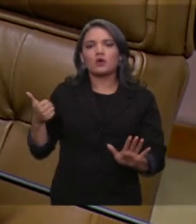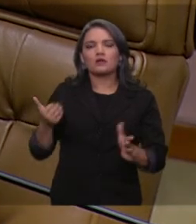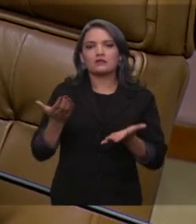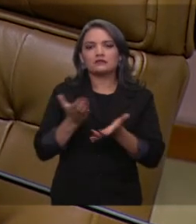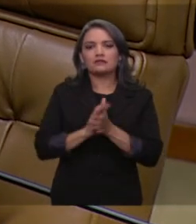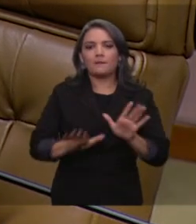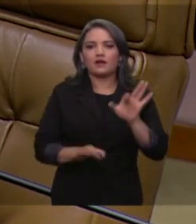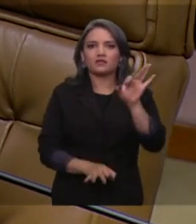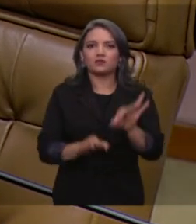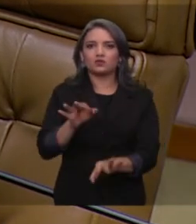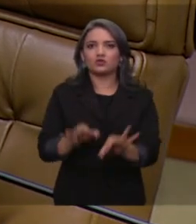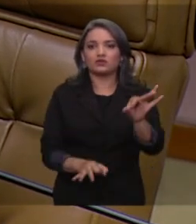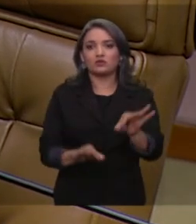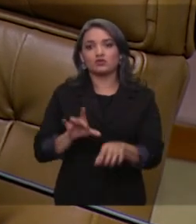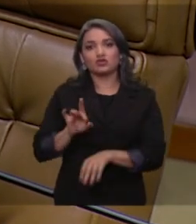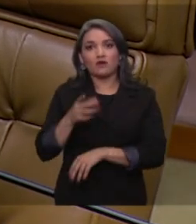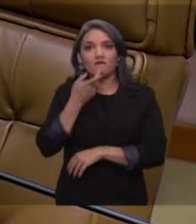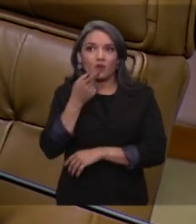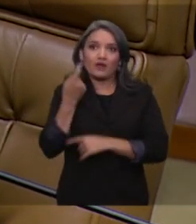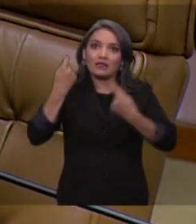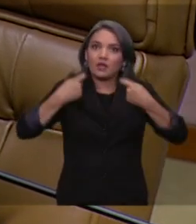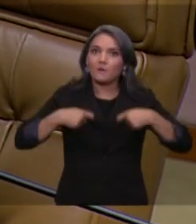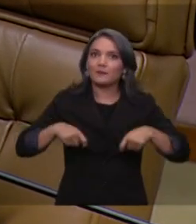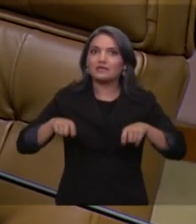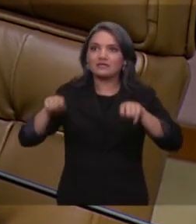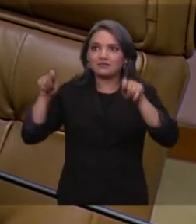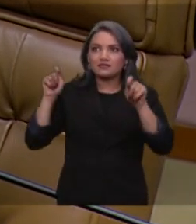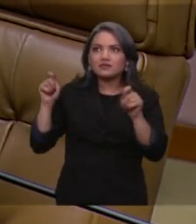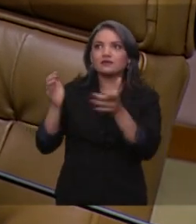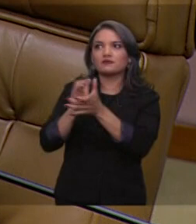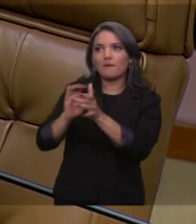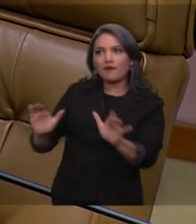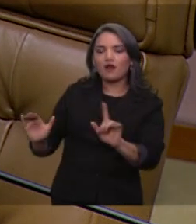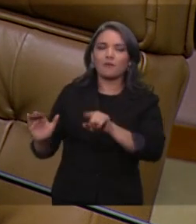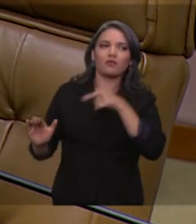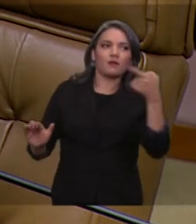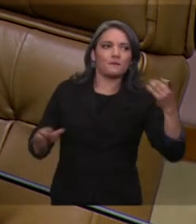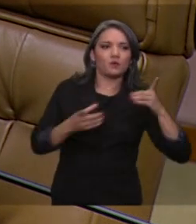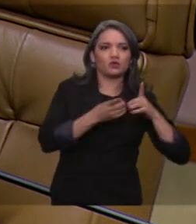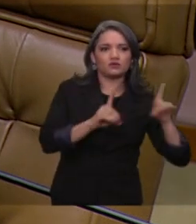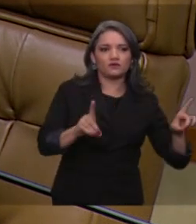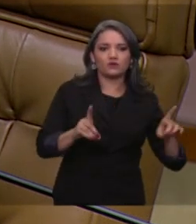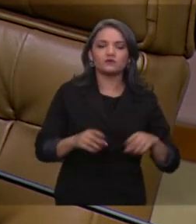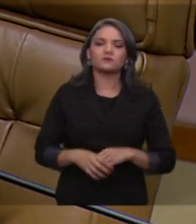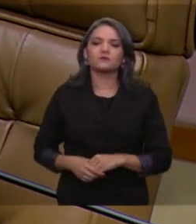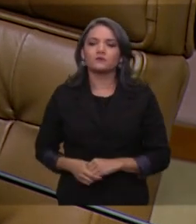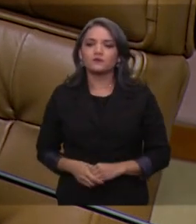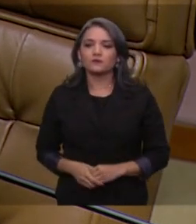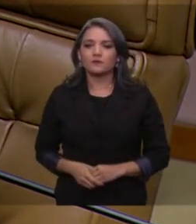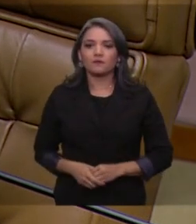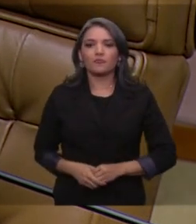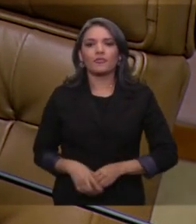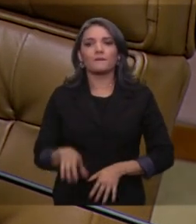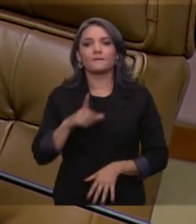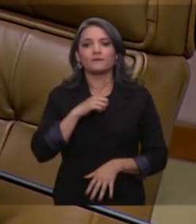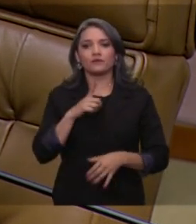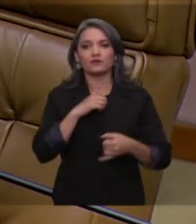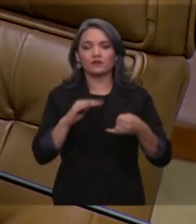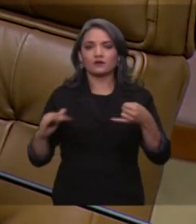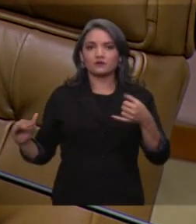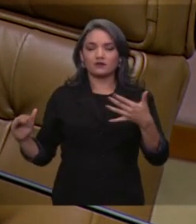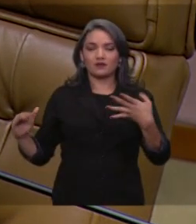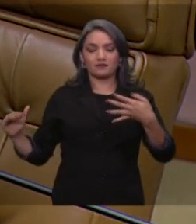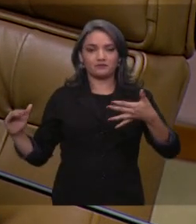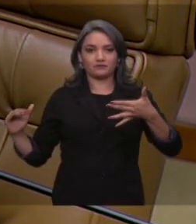ser pré-requisito para o divórcio. E aqui, cada instância decidiu uma forma. A primeira instância reconheceu o